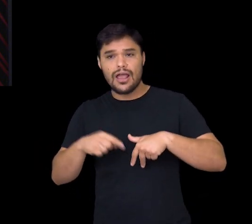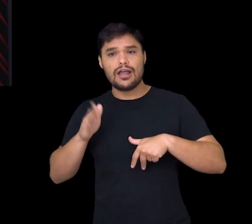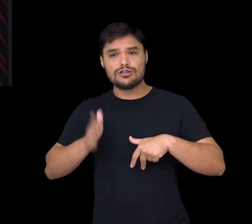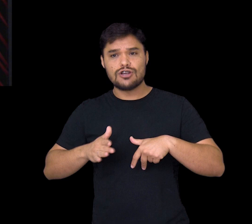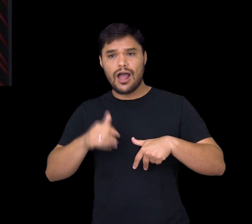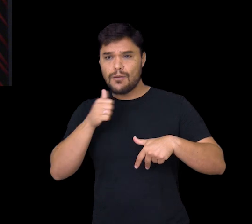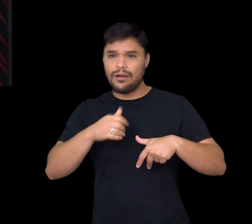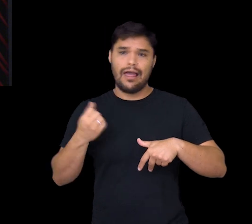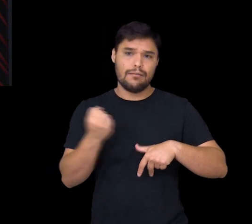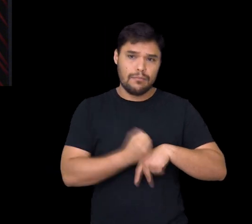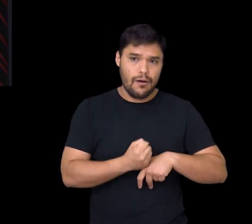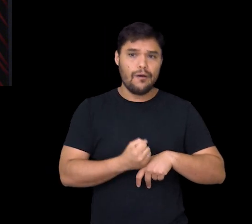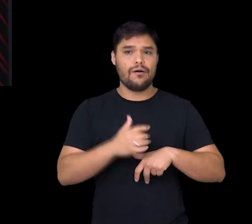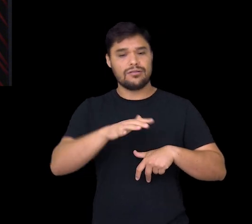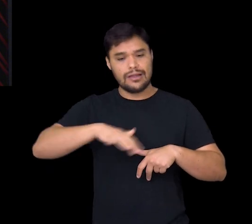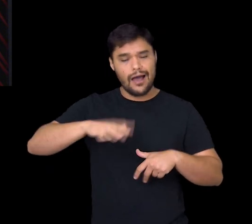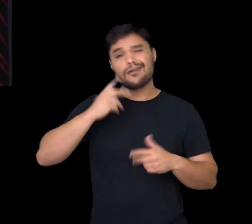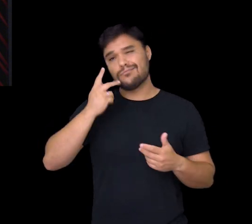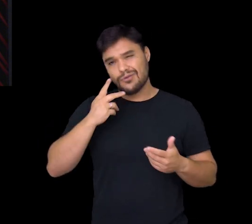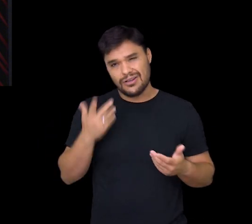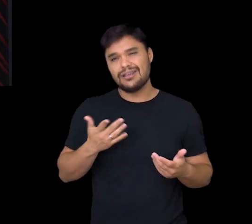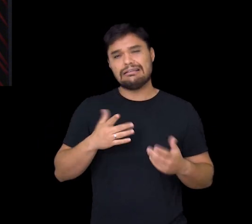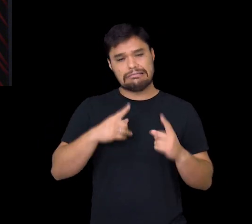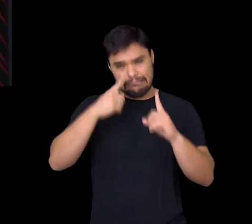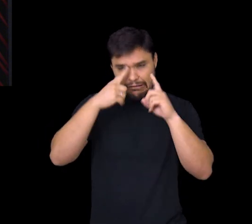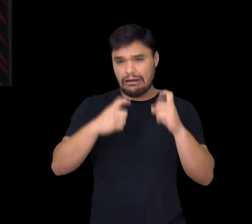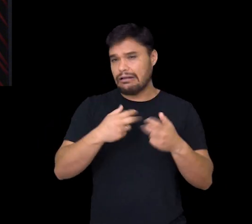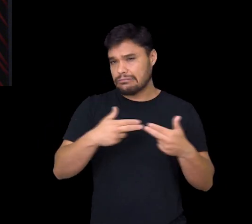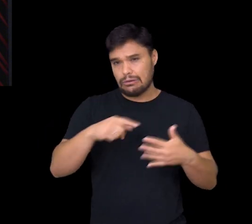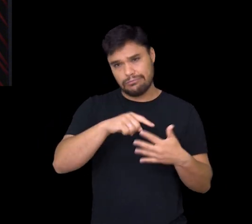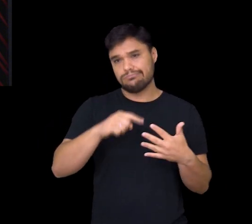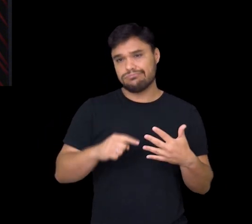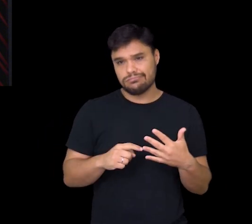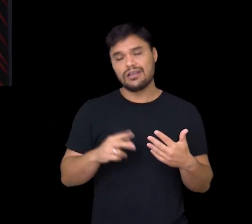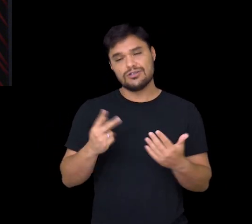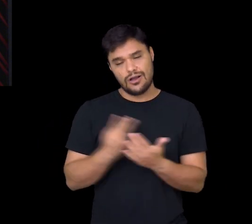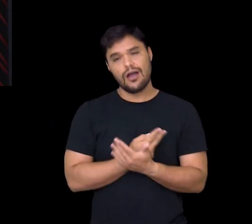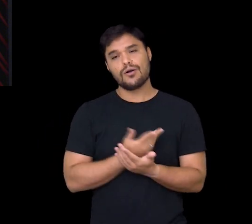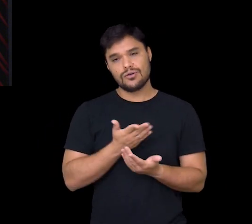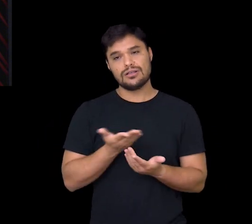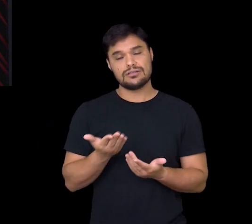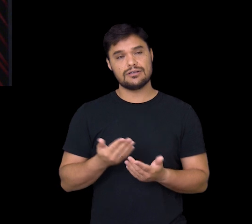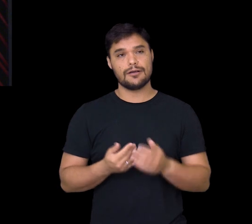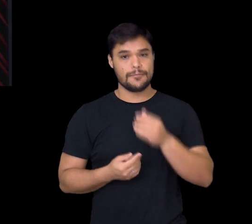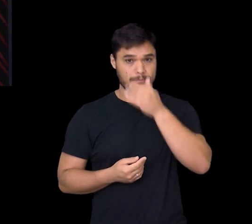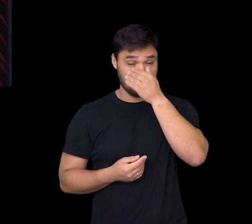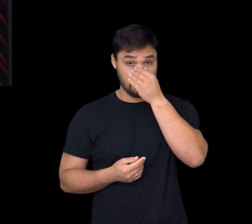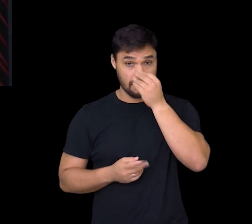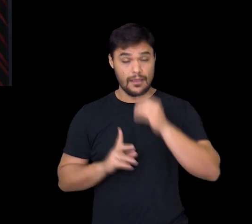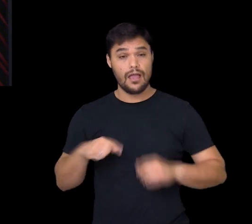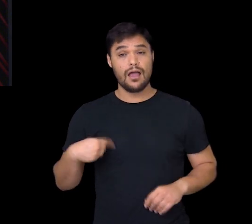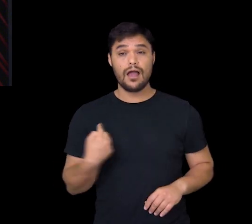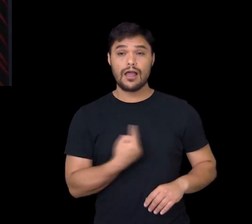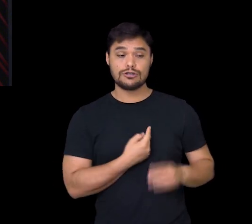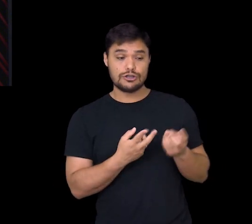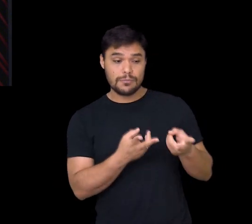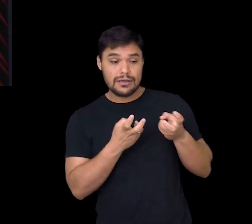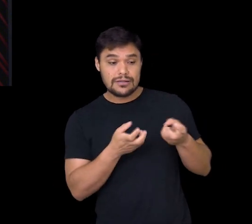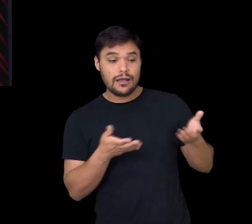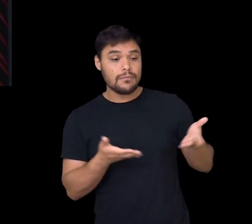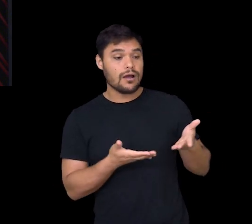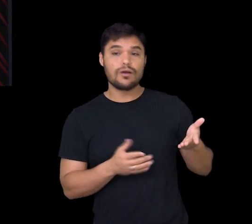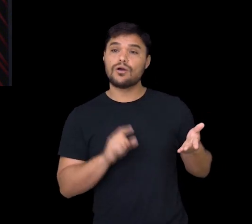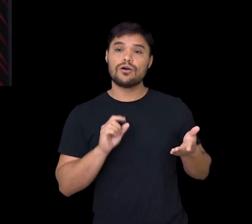mulheres já foram mortas em situações políticas, agredidas e tudo mais que já ocorria antes da lei, o que a gente